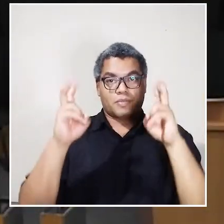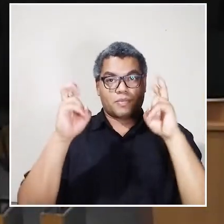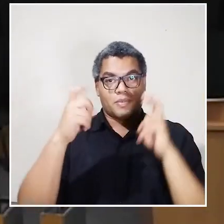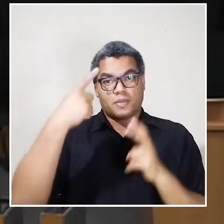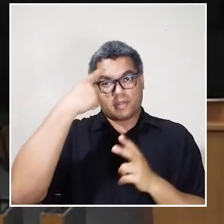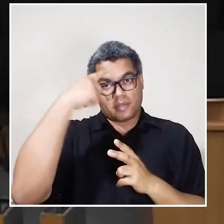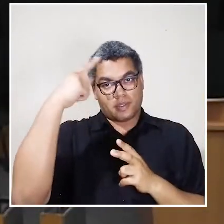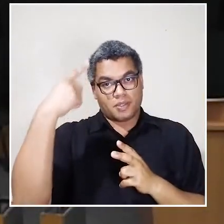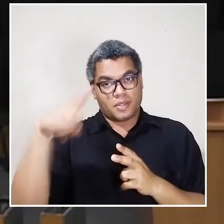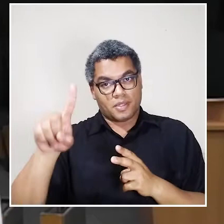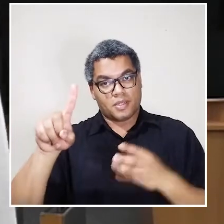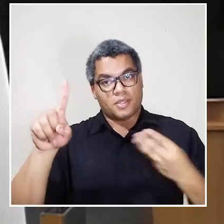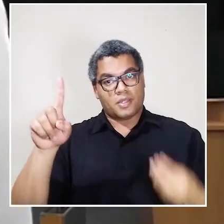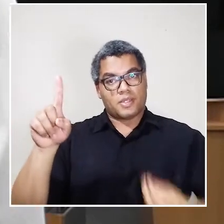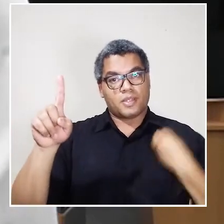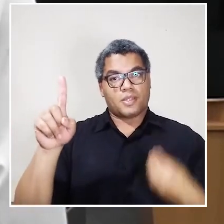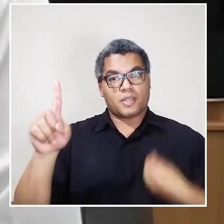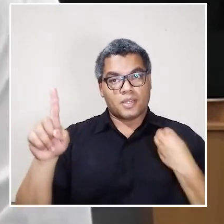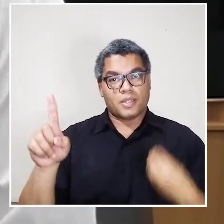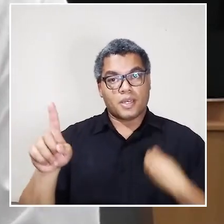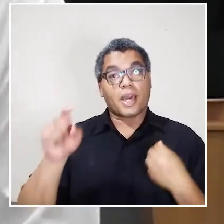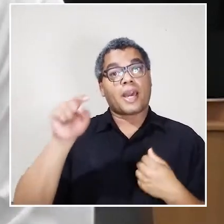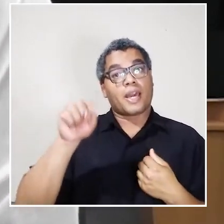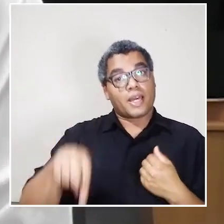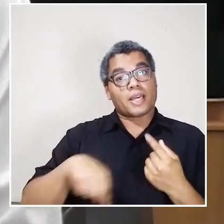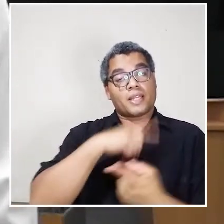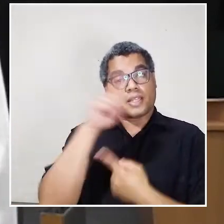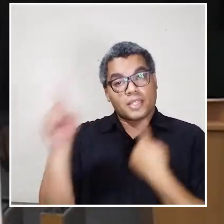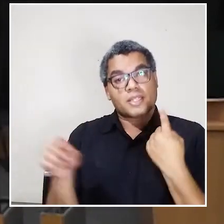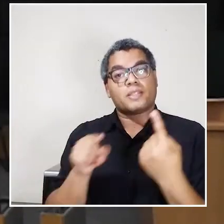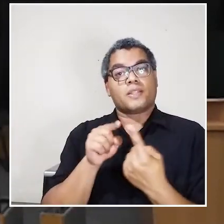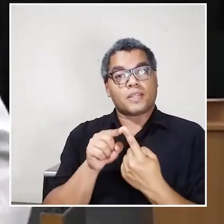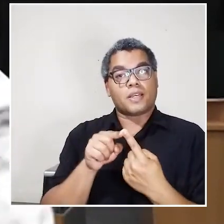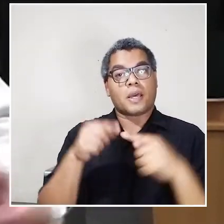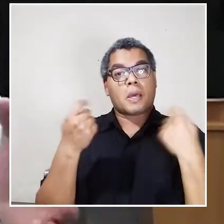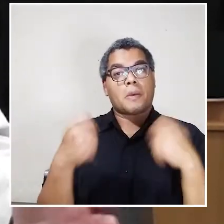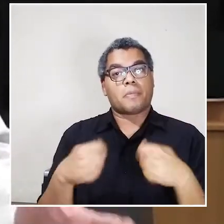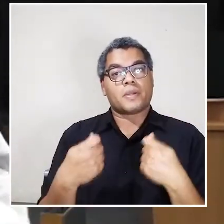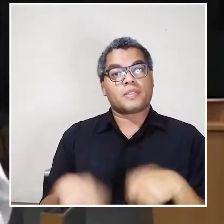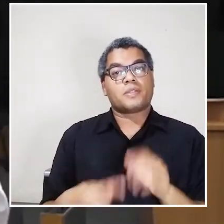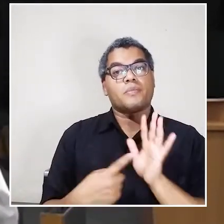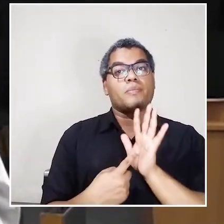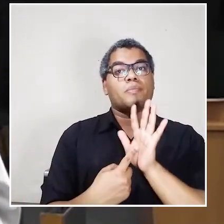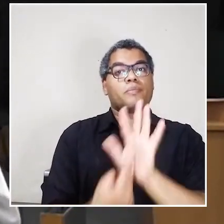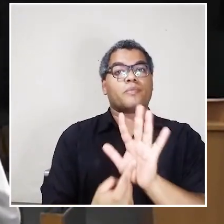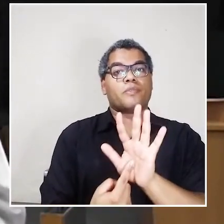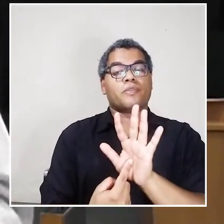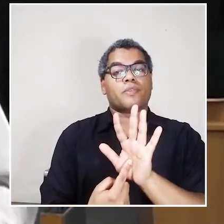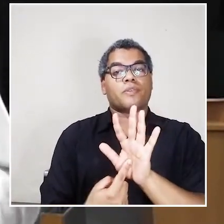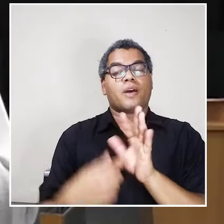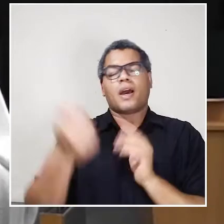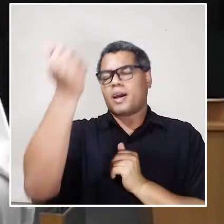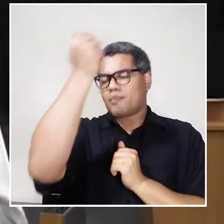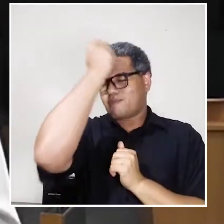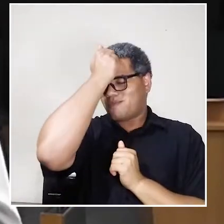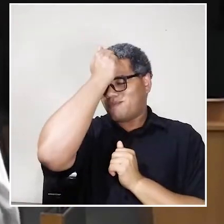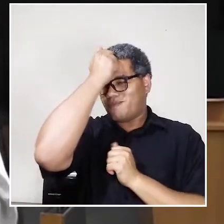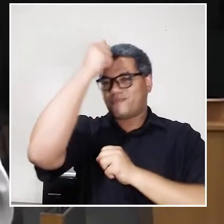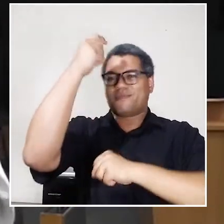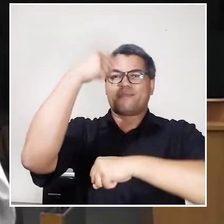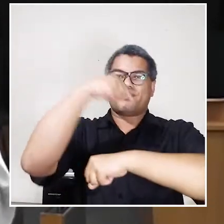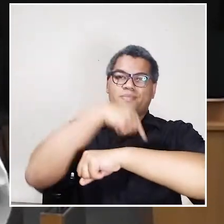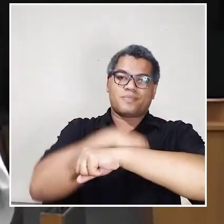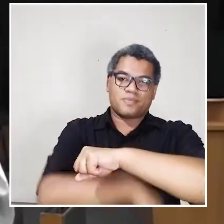tema reinvenção da vida é que, neste propósito, nós precisamos demonstrar